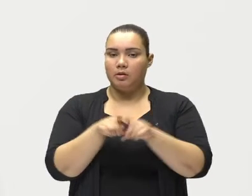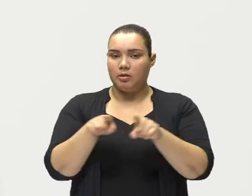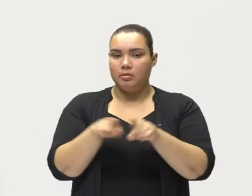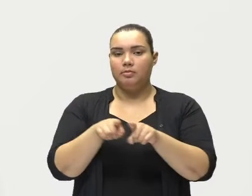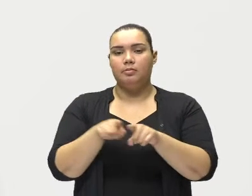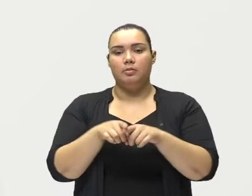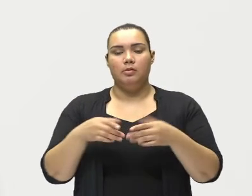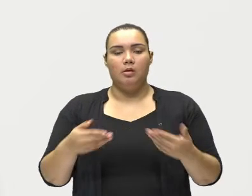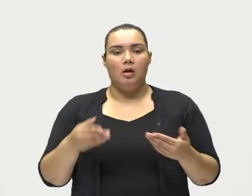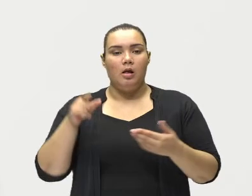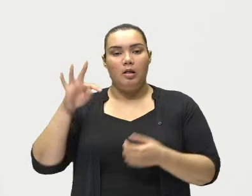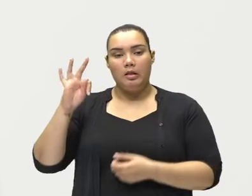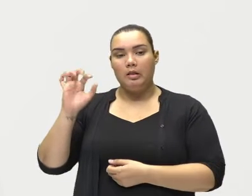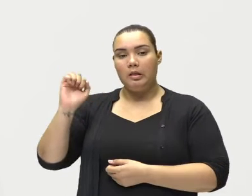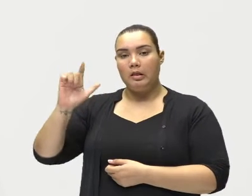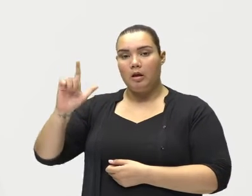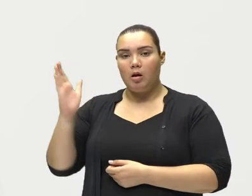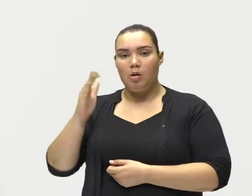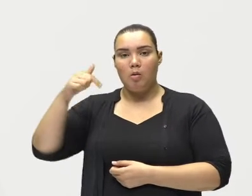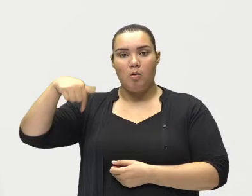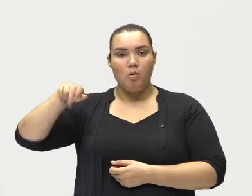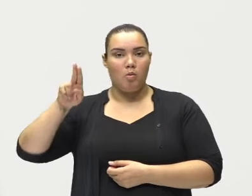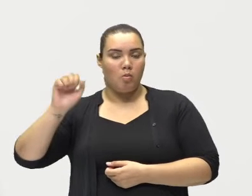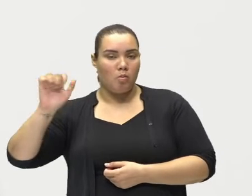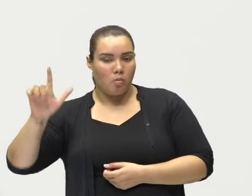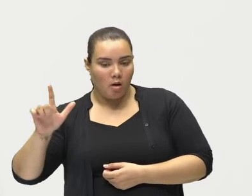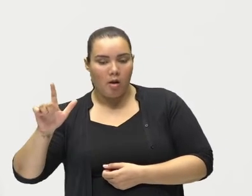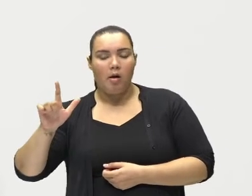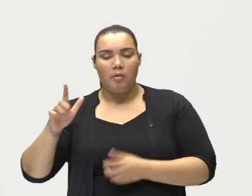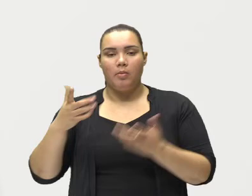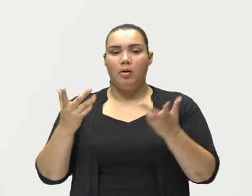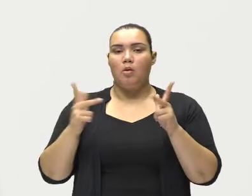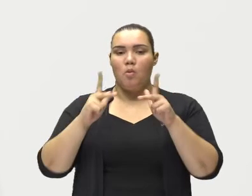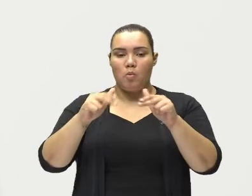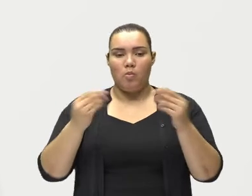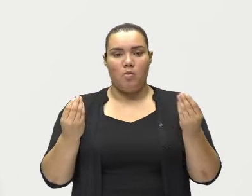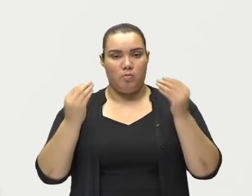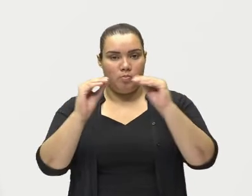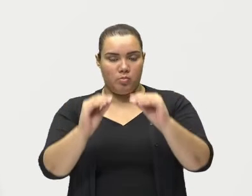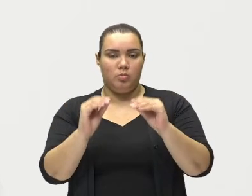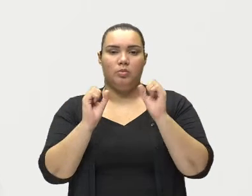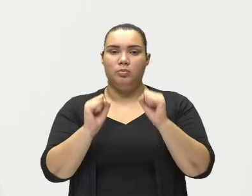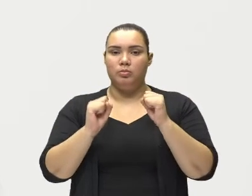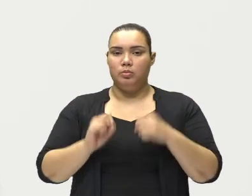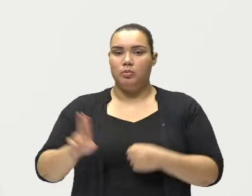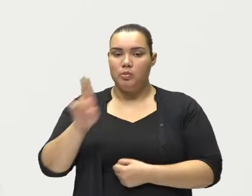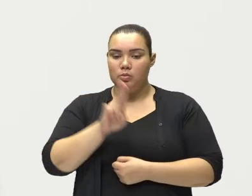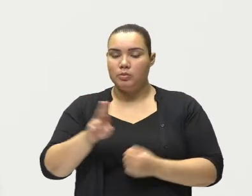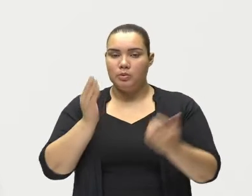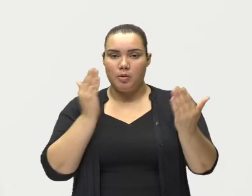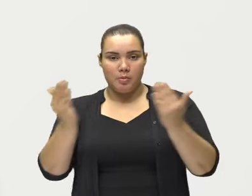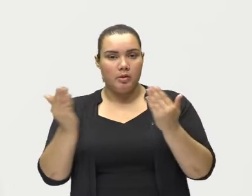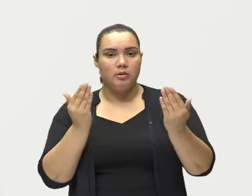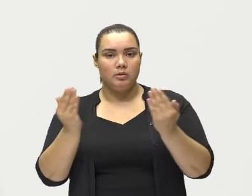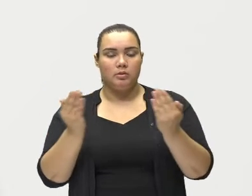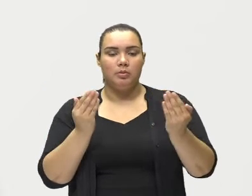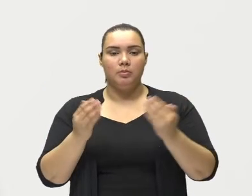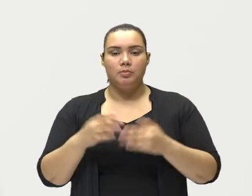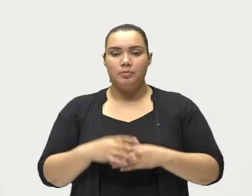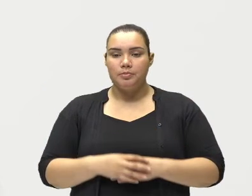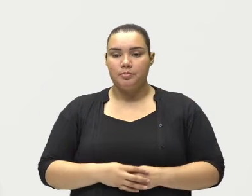agem tal qual uma criança. O tal qual também vai trazer essa ideia de comparação.